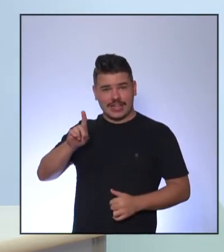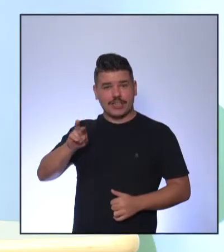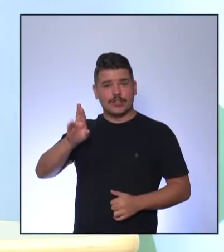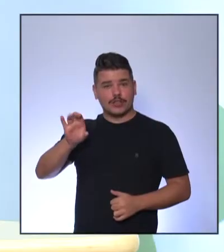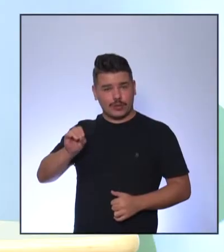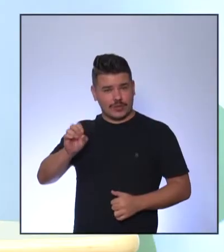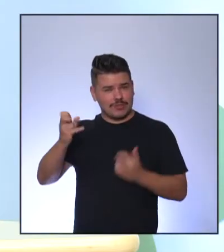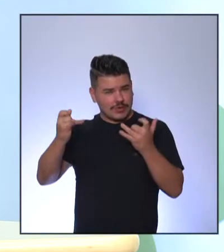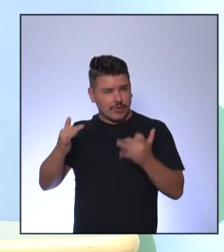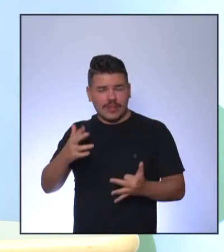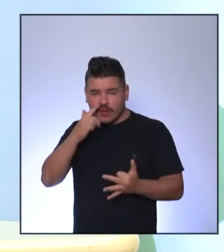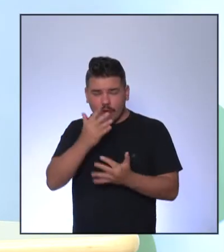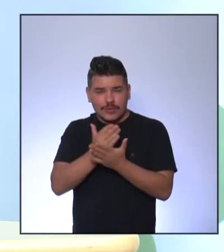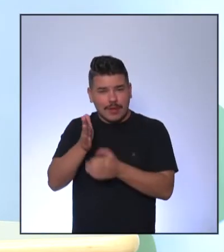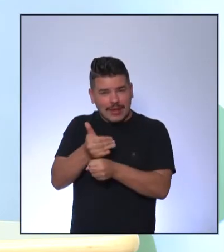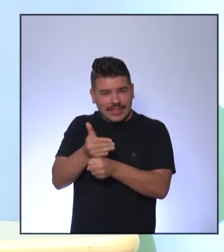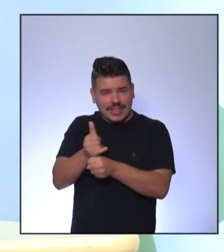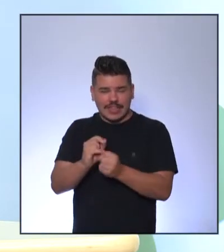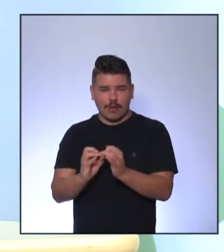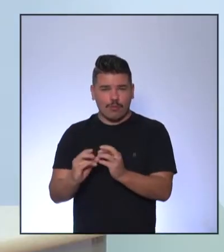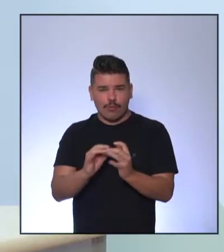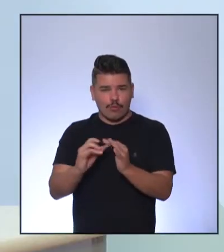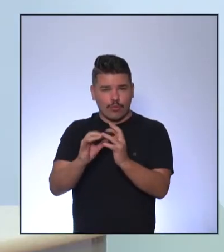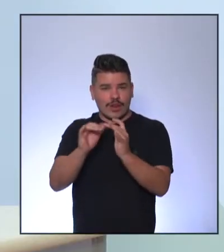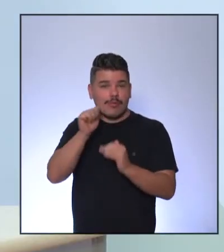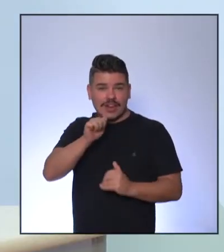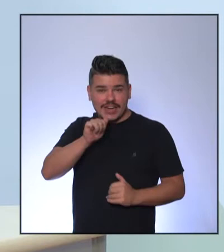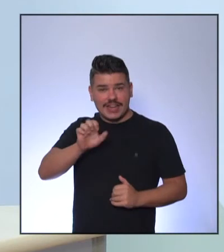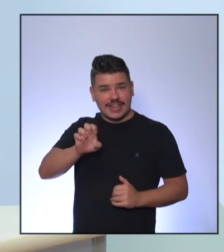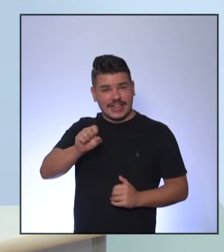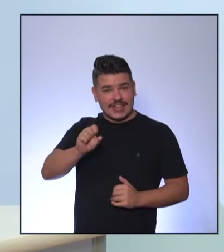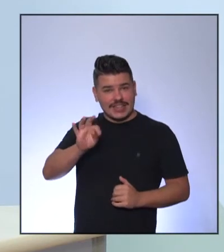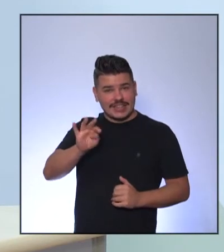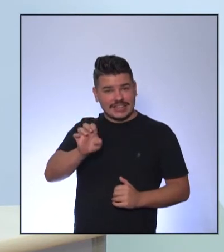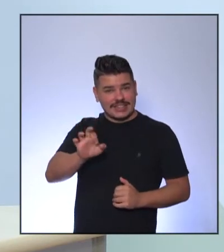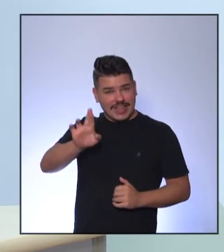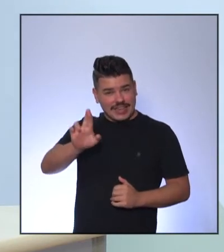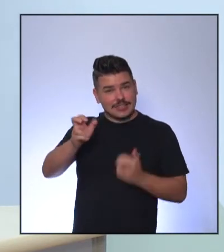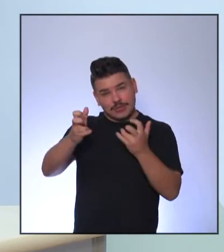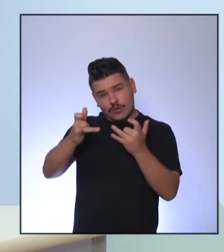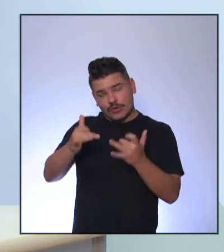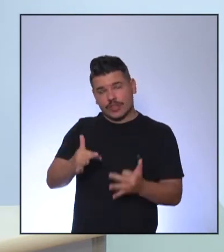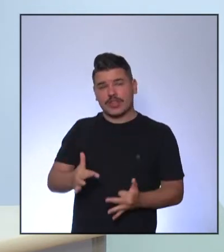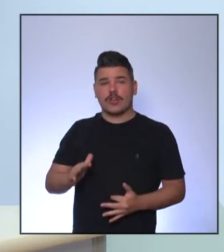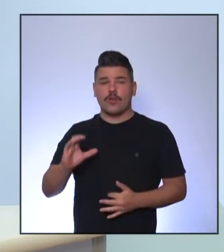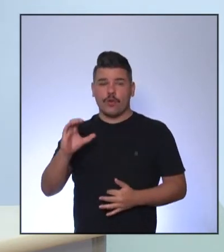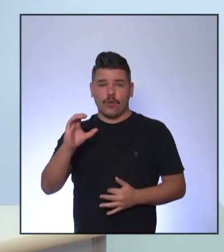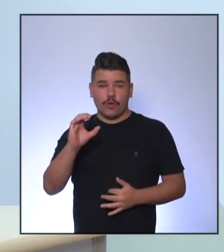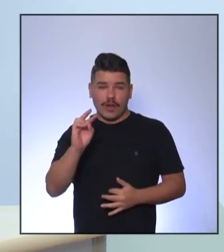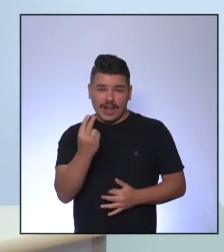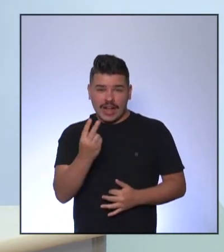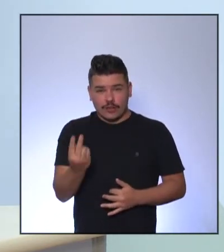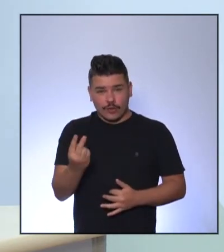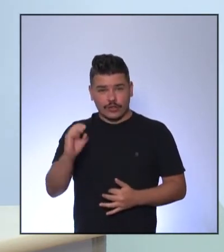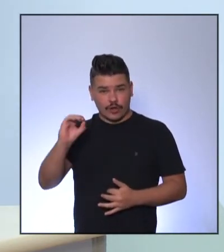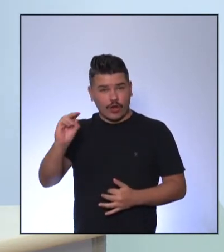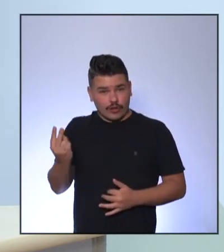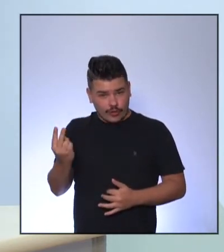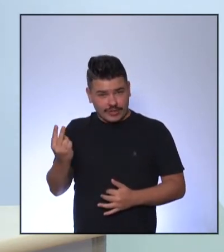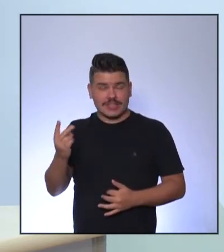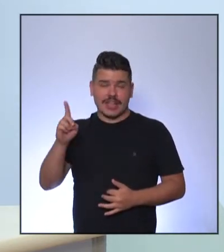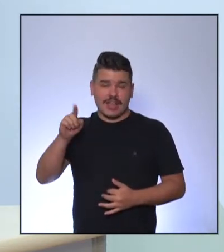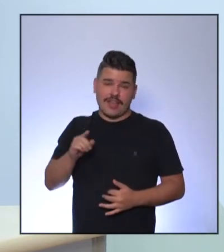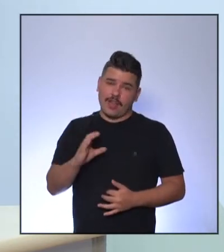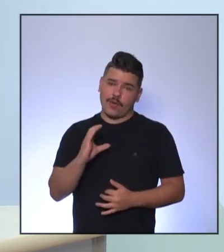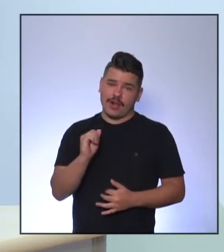bolhas. A Esther colocou que a água oxigenada é o catalisador. Então, a gente tem dois